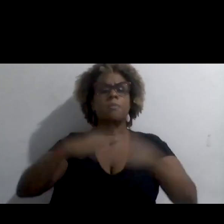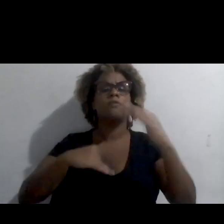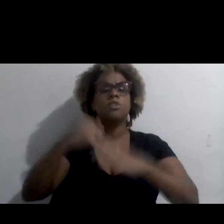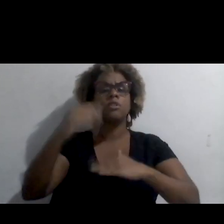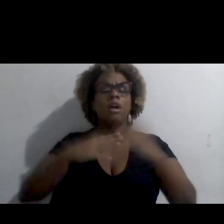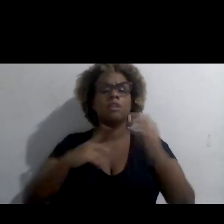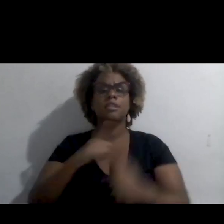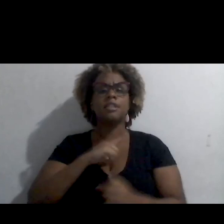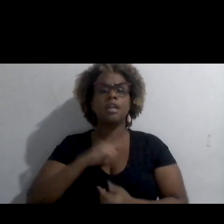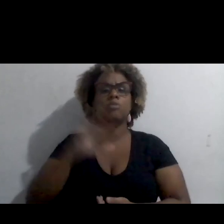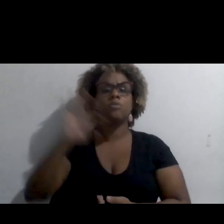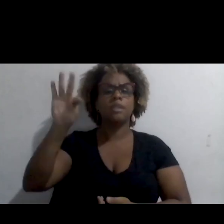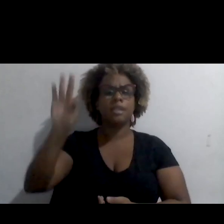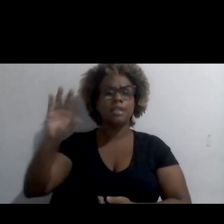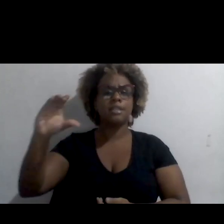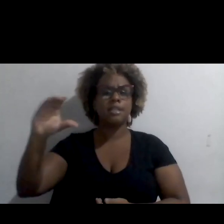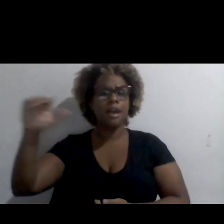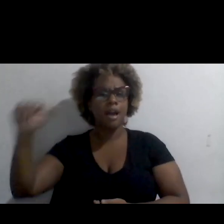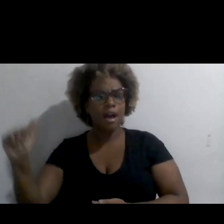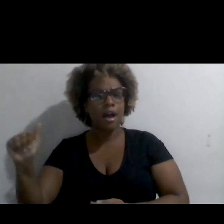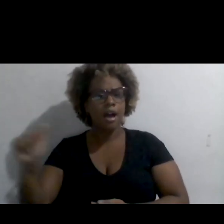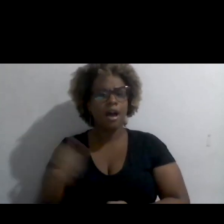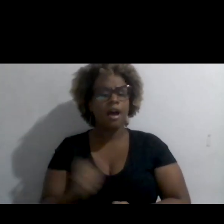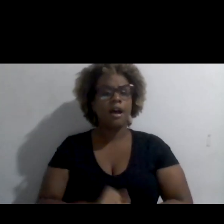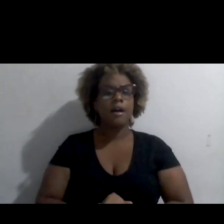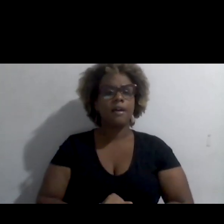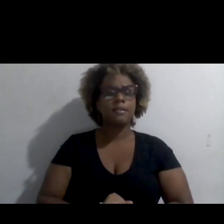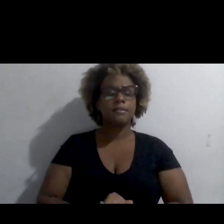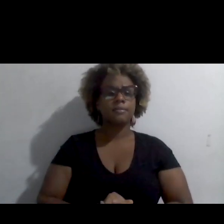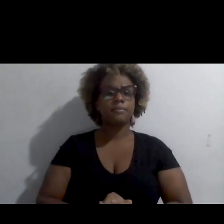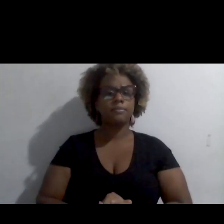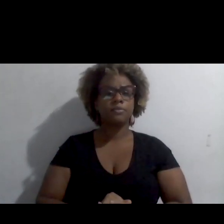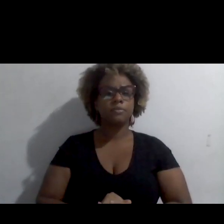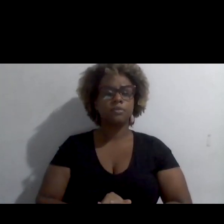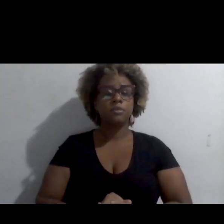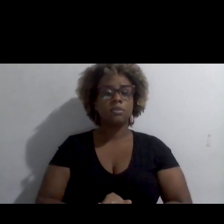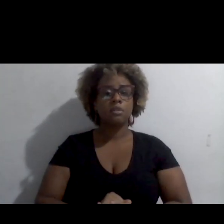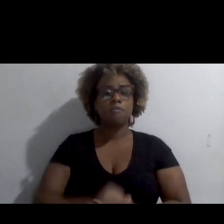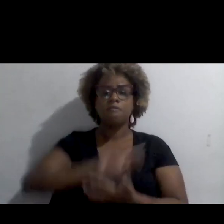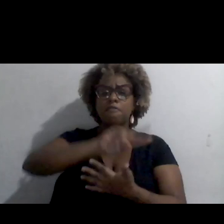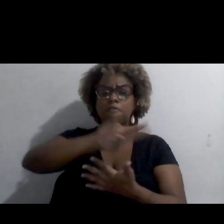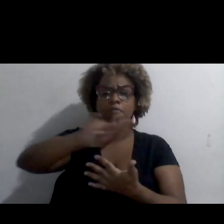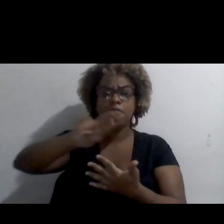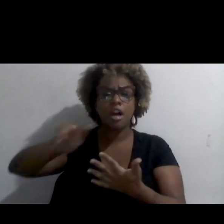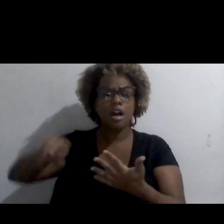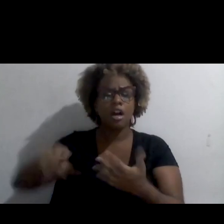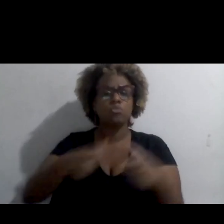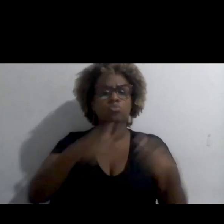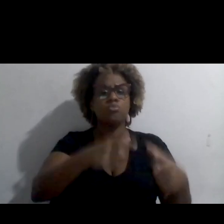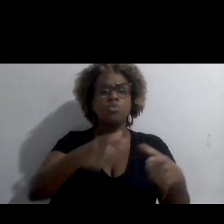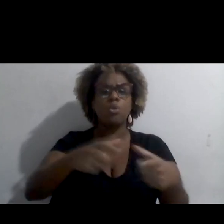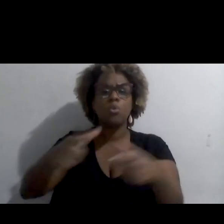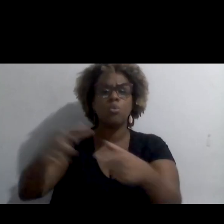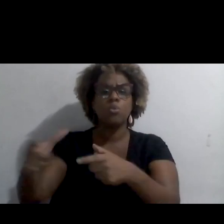encontram na esfera governamental, como os espaços de liceu de ofício, né, que foi fechado, o PRIA. Como é que a gente pode pensar o